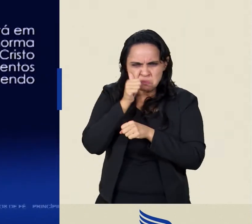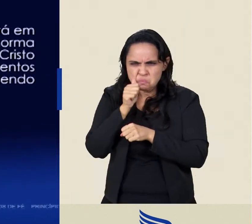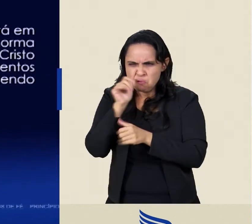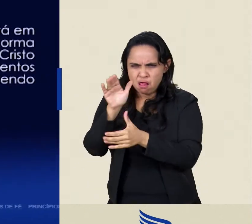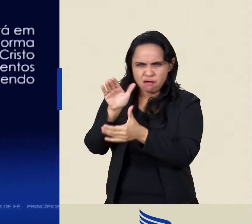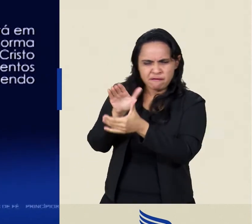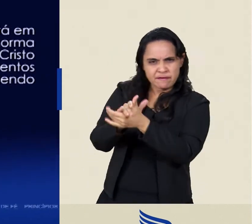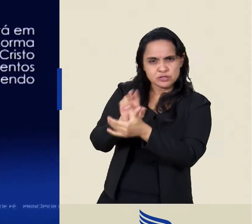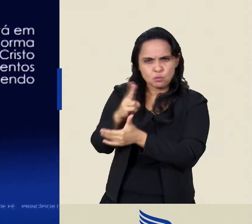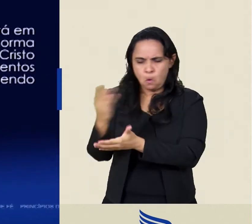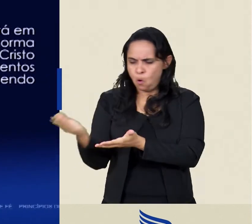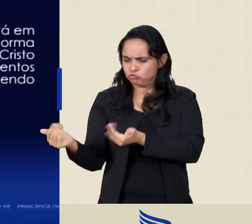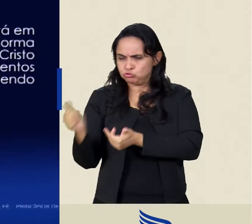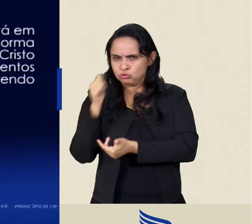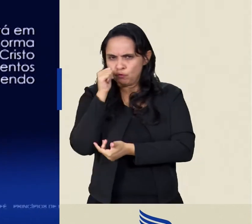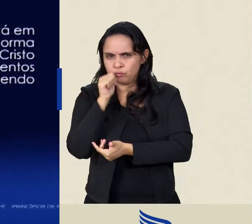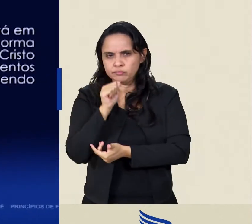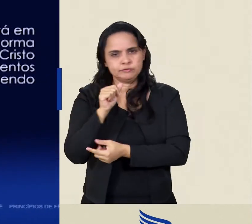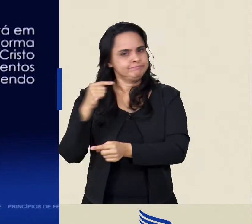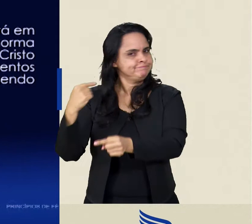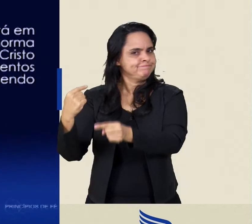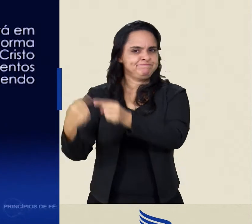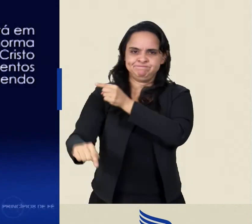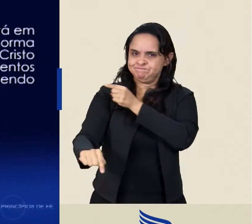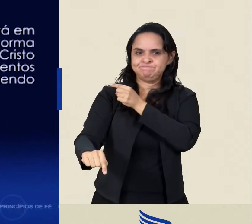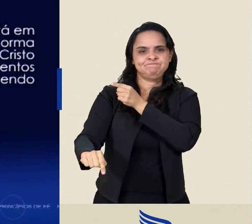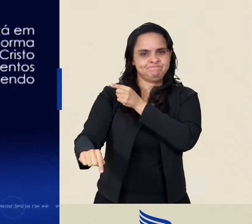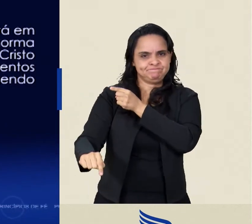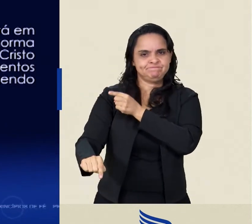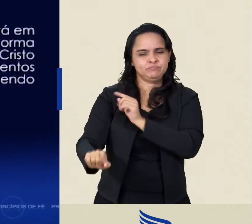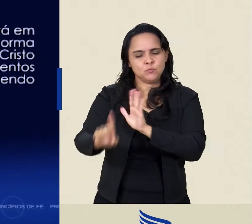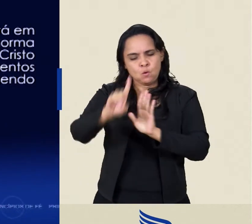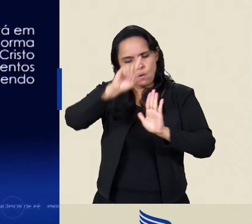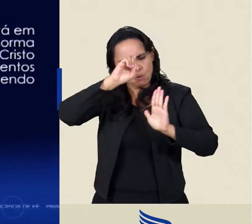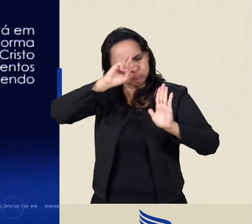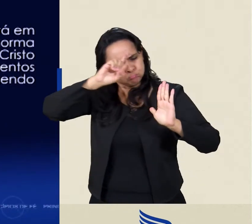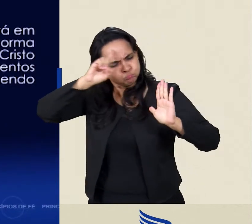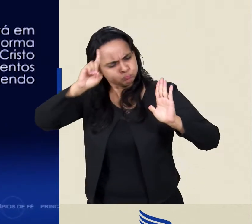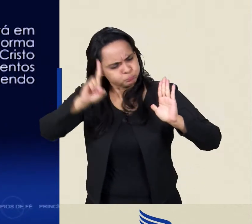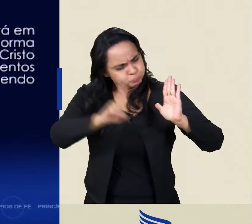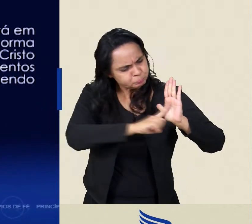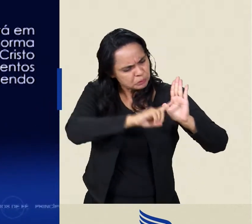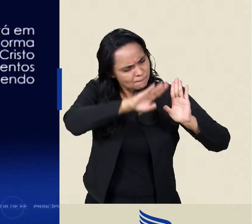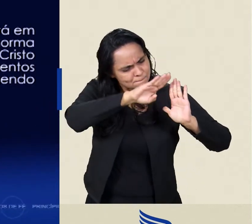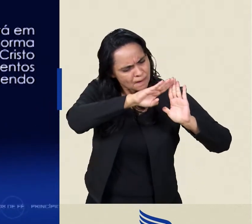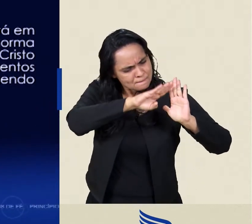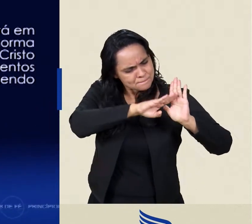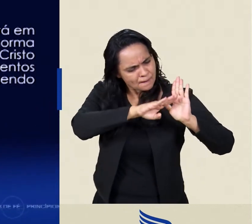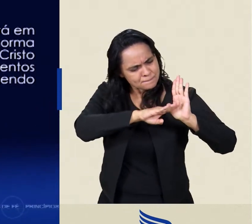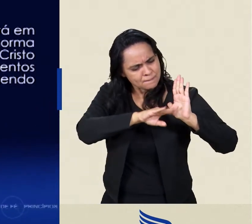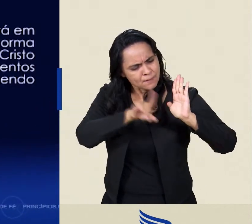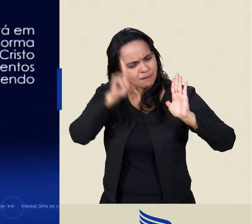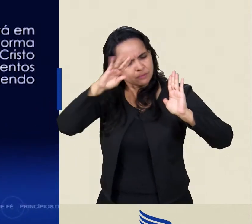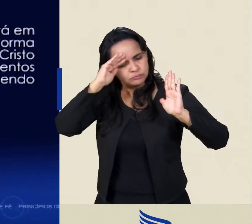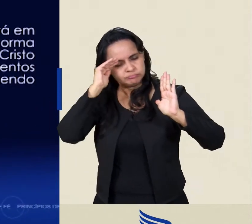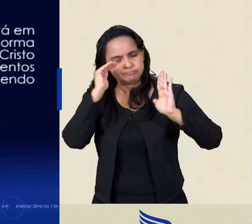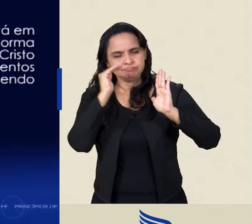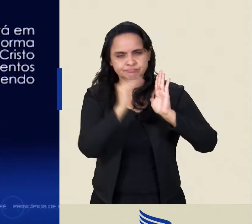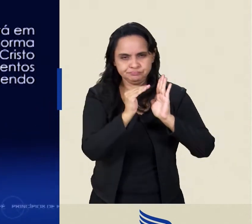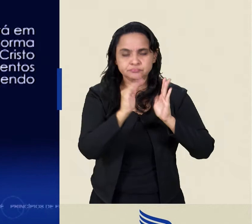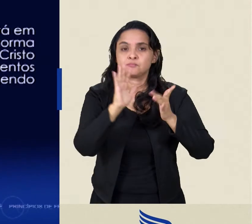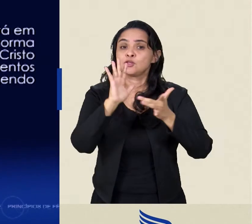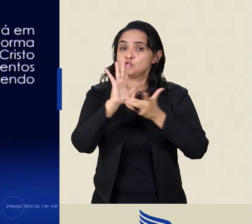está em harmonia com a alta e santa norma, os mandamentos de Deus. Cristo mostra serem